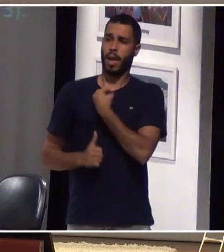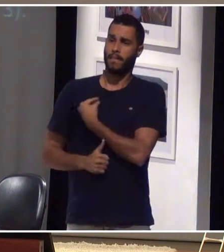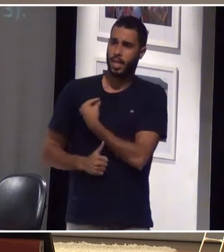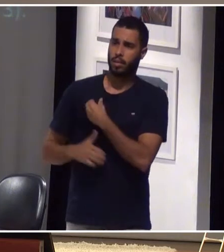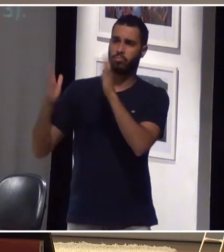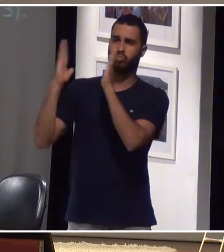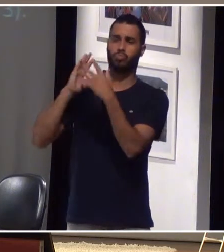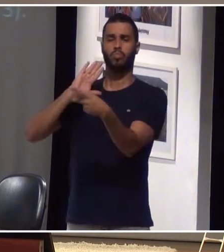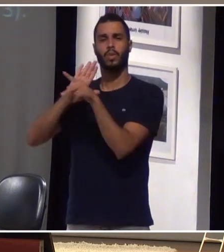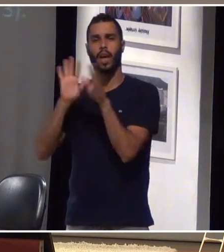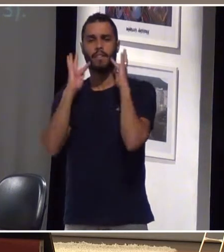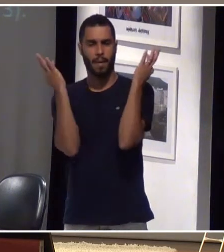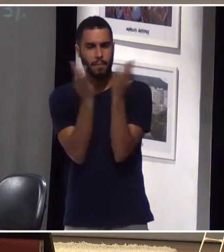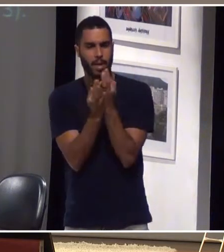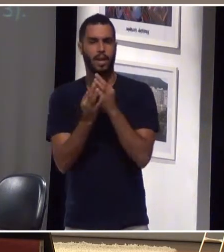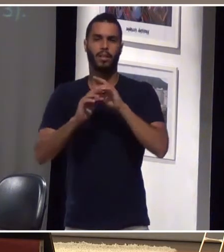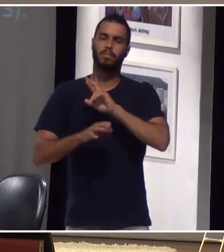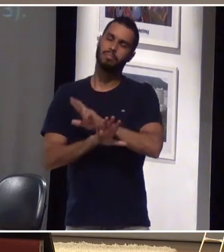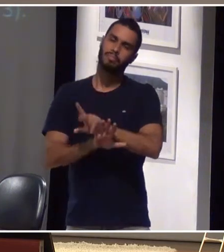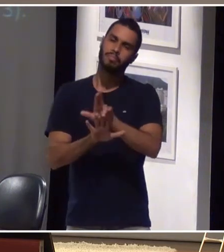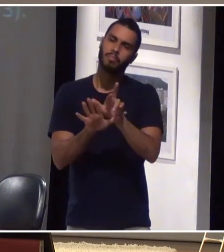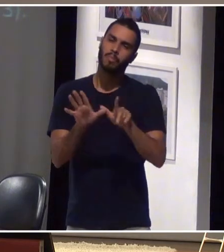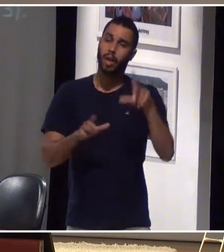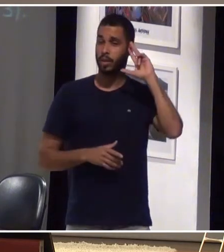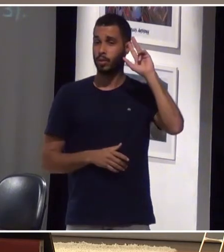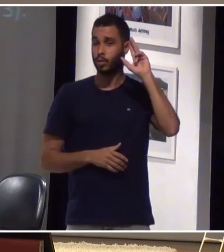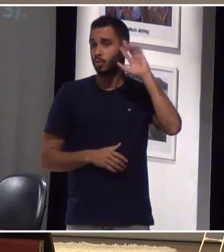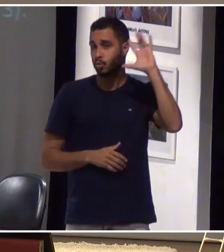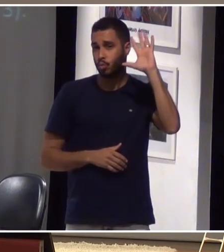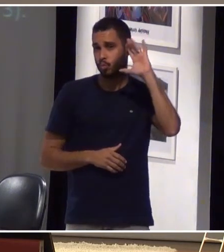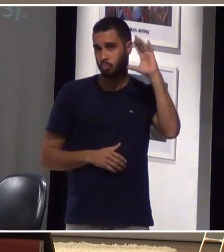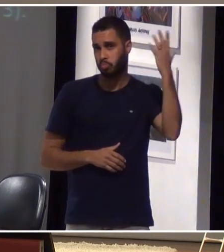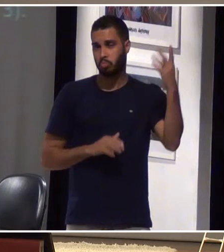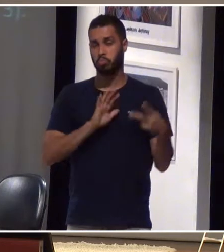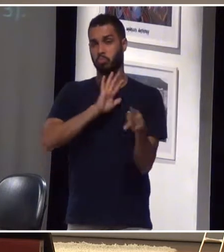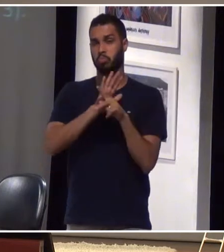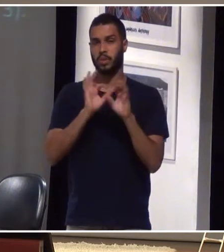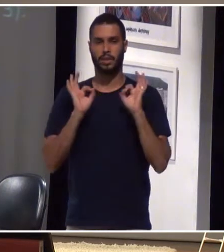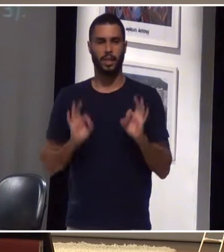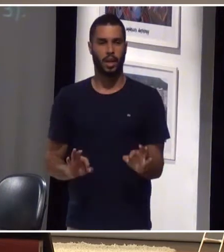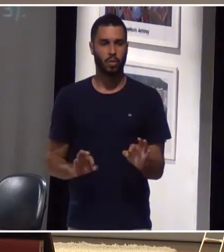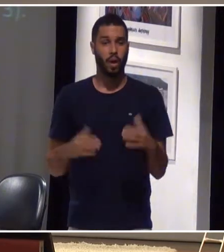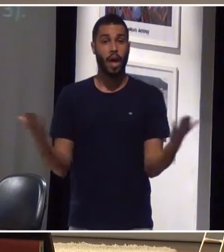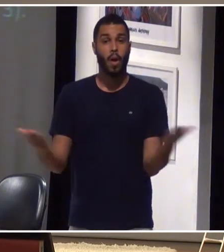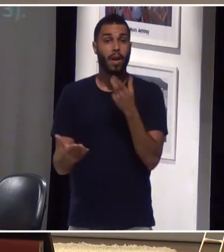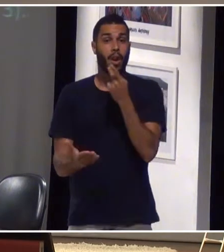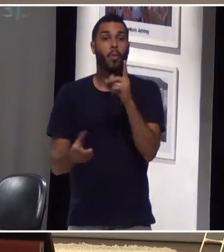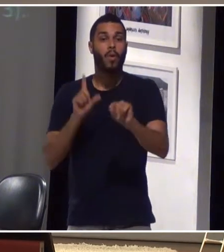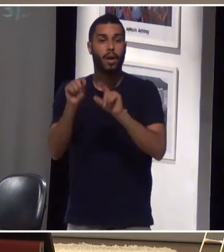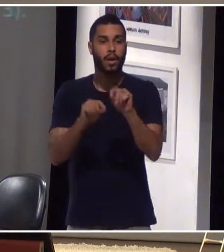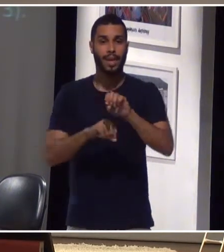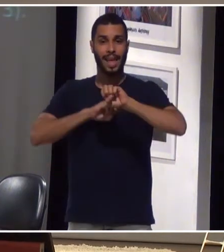casa própria, família, aquele sonho bem certinho, né? Ele vai dizer que, hoje, ao invés de uma educação para a vida toda,